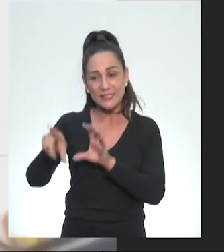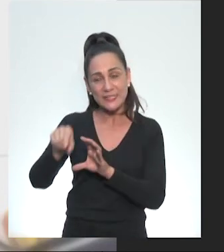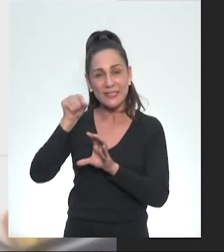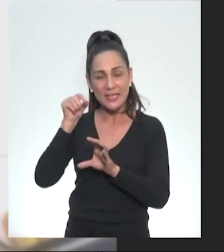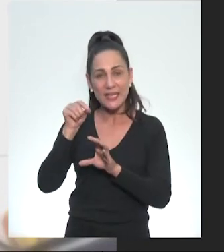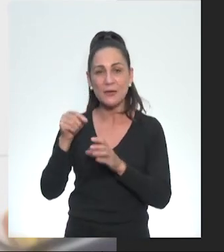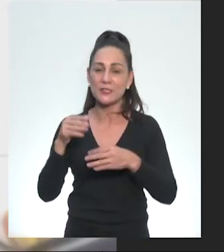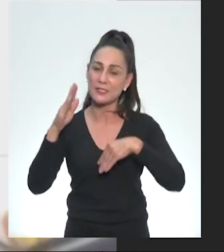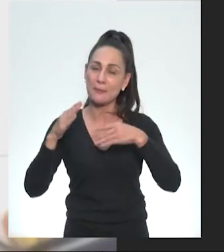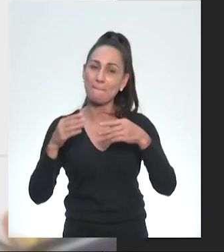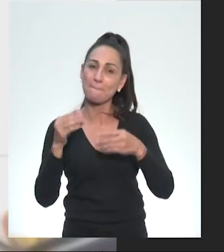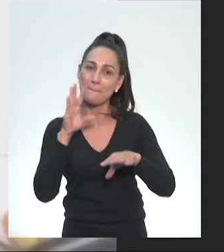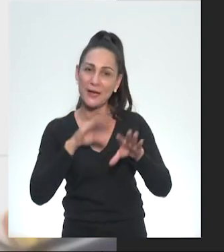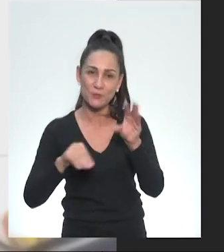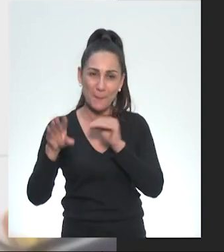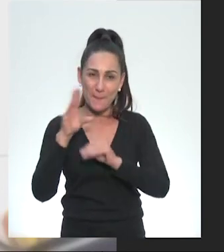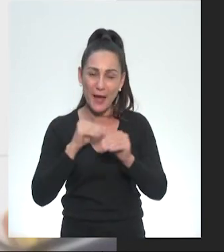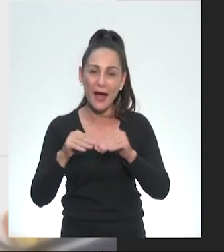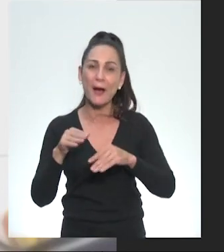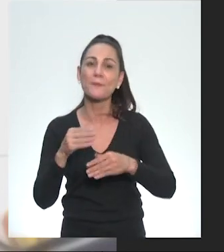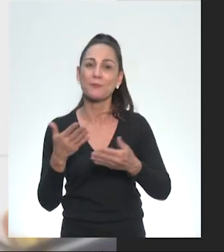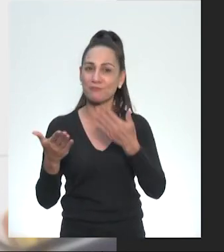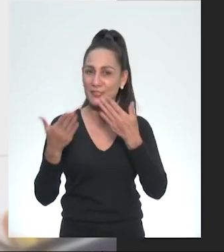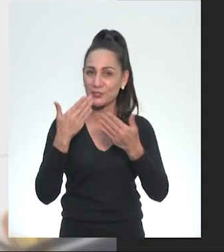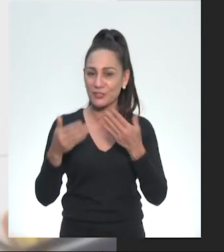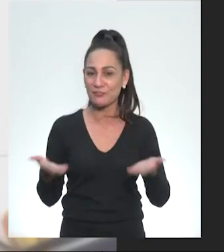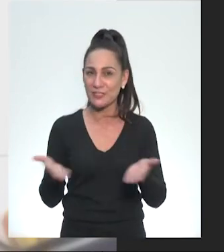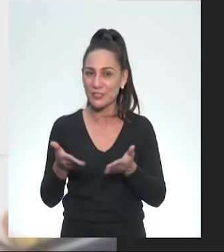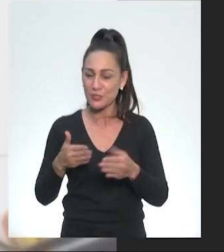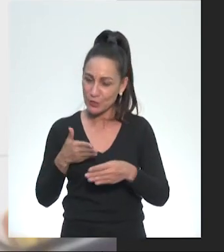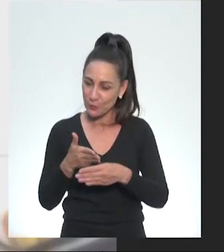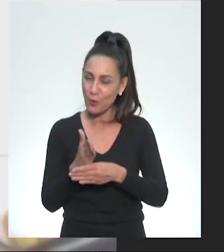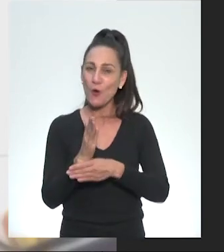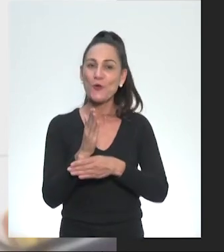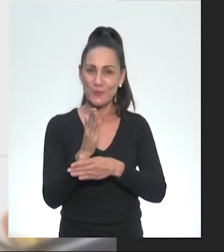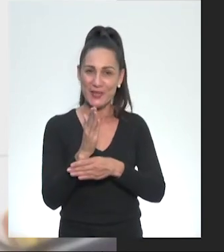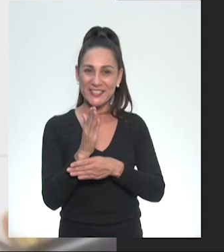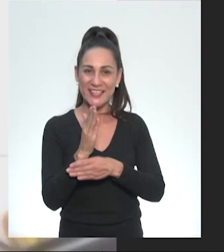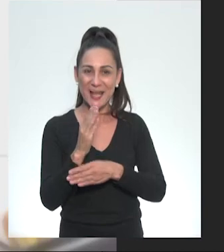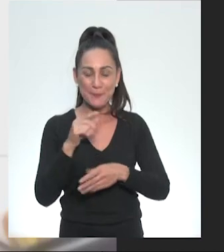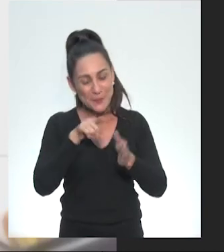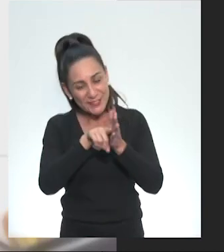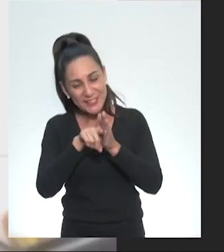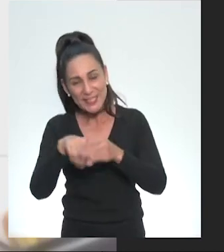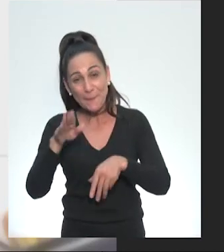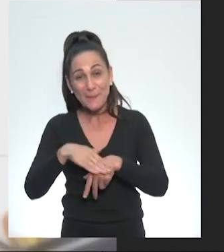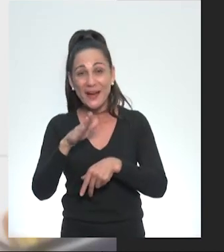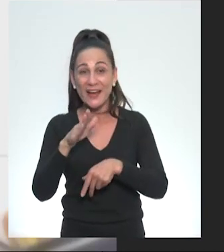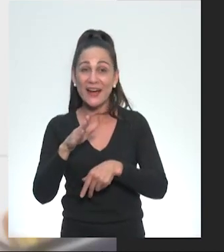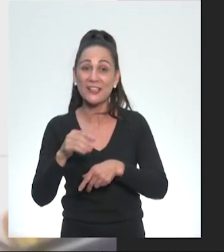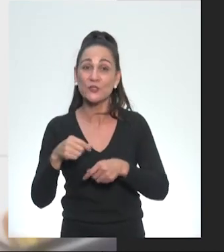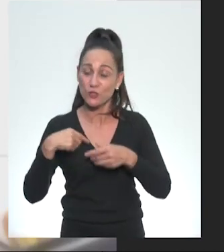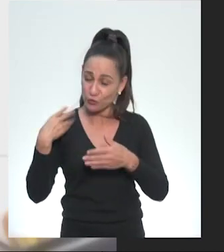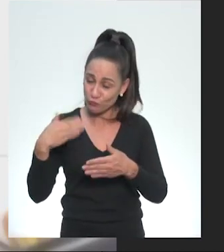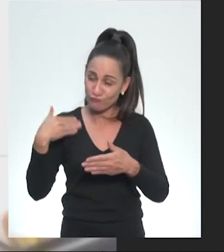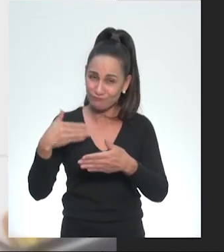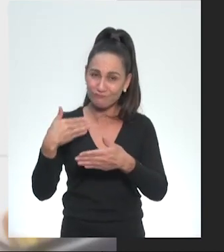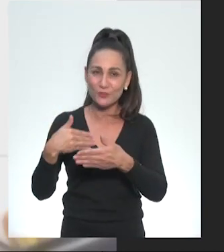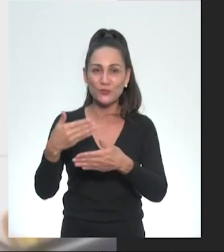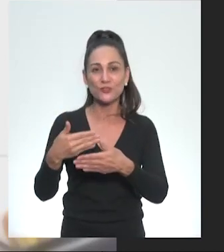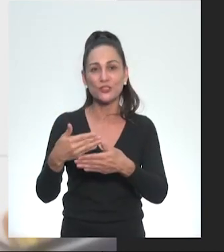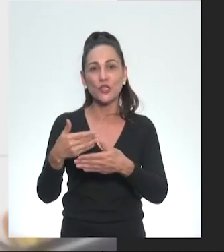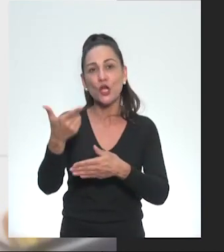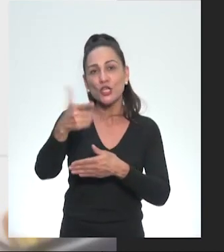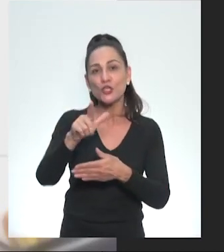que a gente está tendo aqui. E acho que é uma porta de entrada para a gente ir pesquisando cada vez mais, e quem sabe a gente não continua também